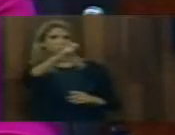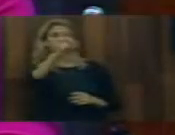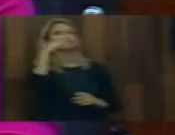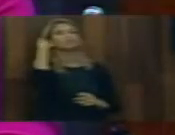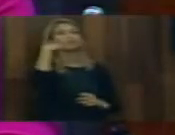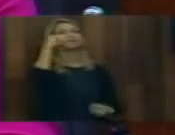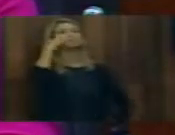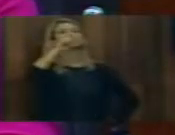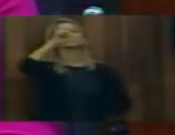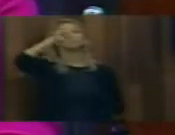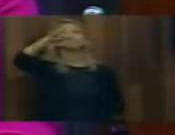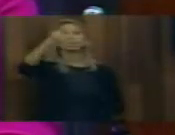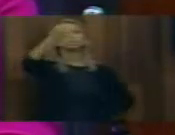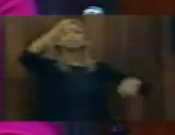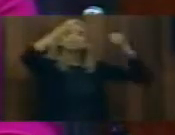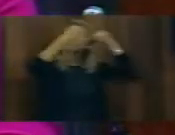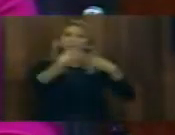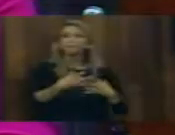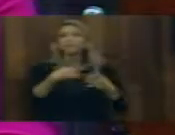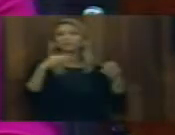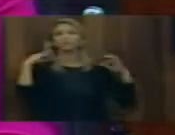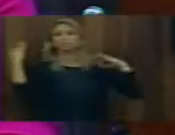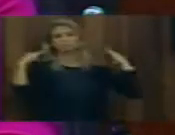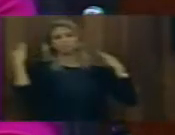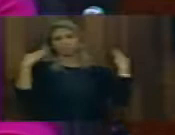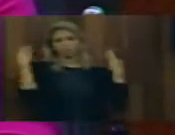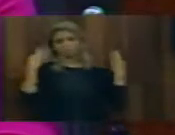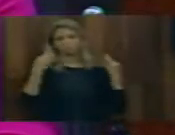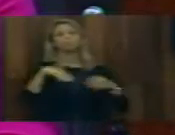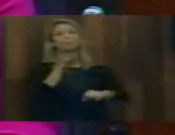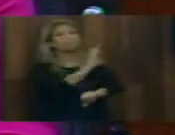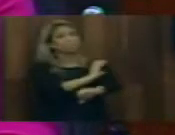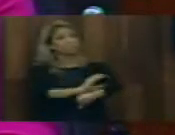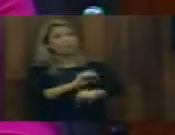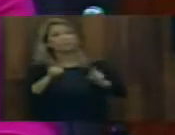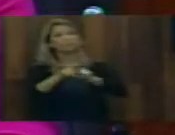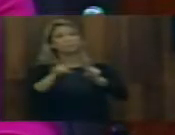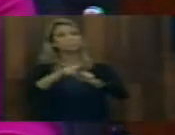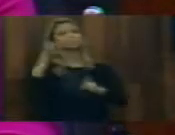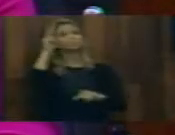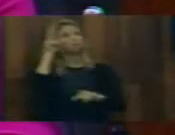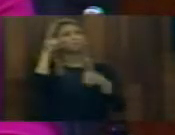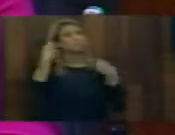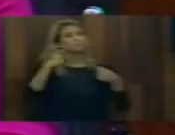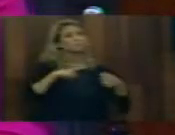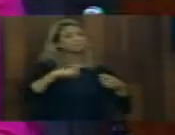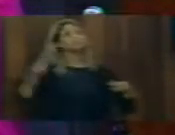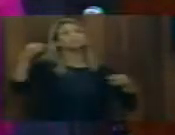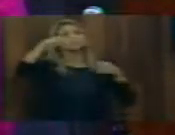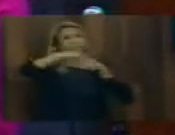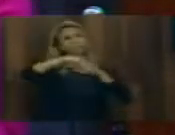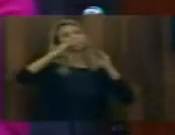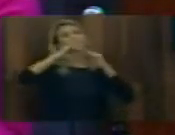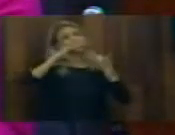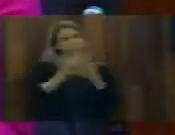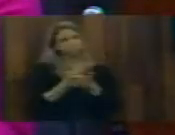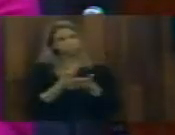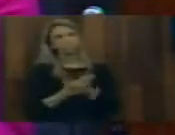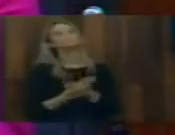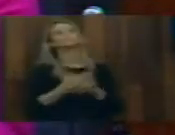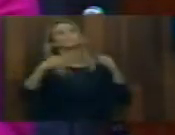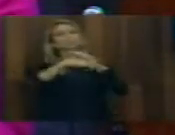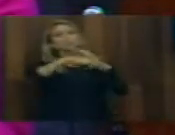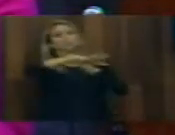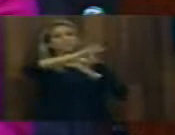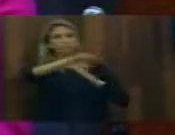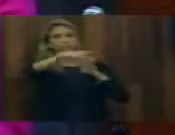Santos Jota, dispõe sobre o turismo cultural histórico nas escolas da rede pública do município de Cabo Frio.